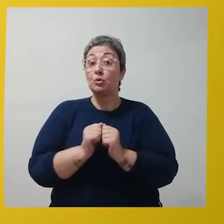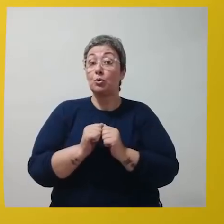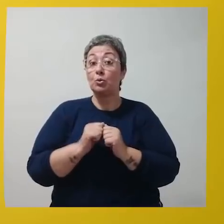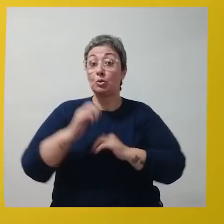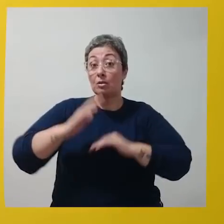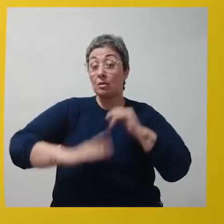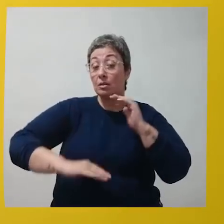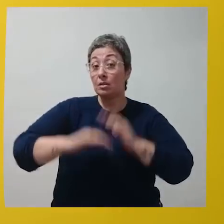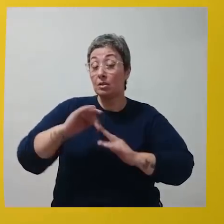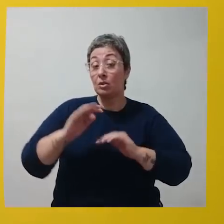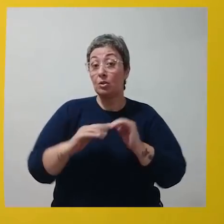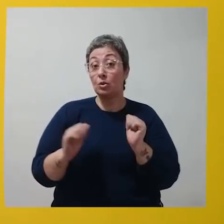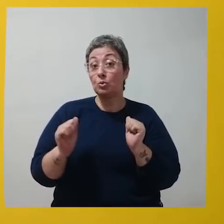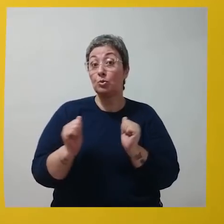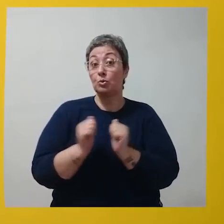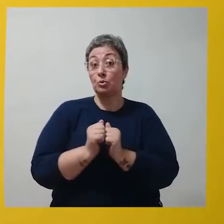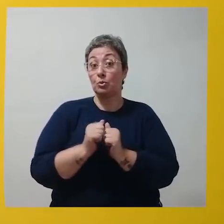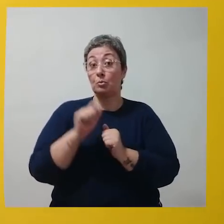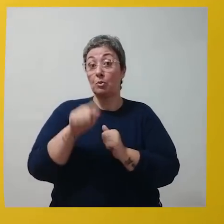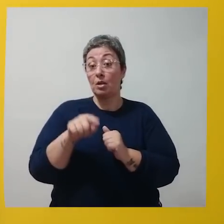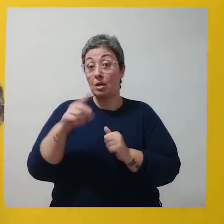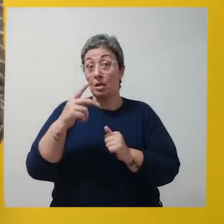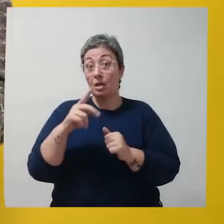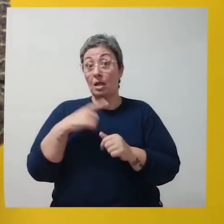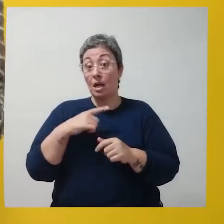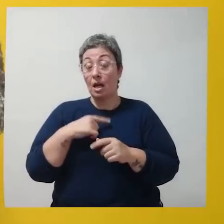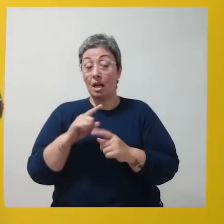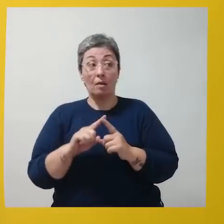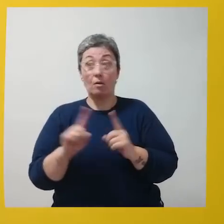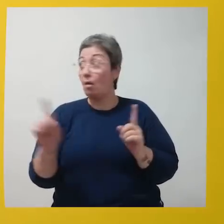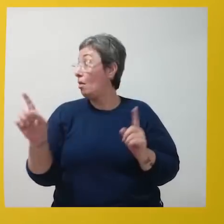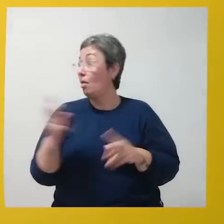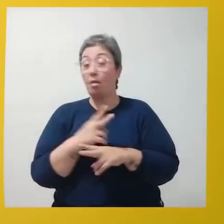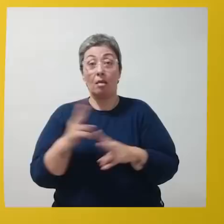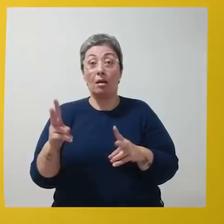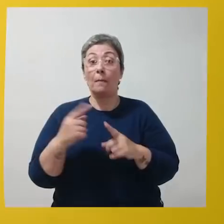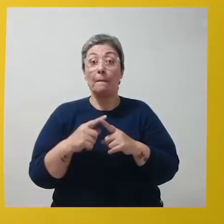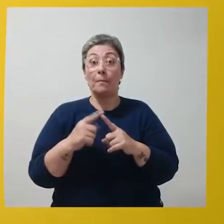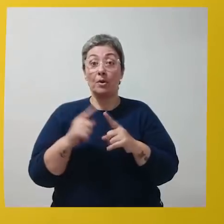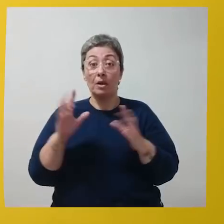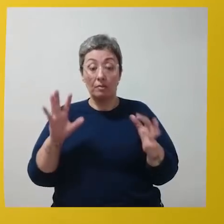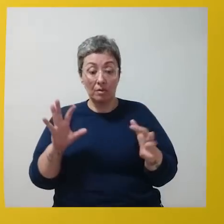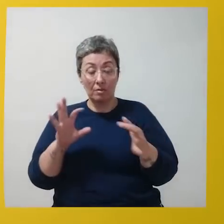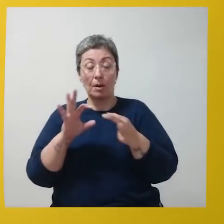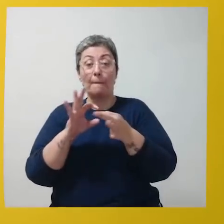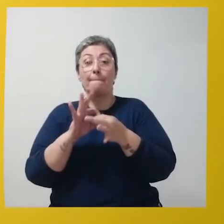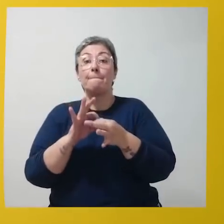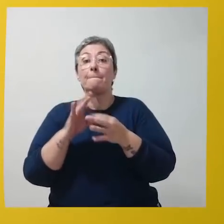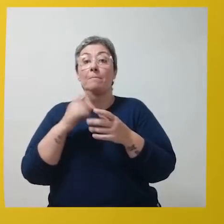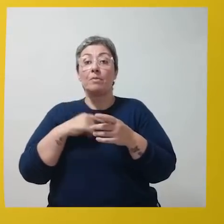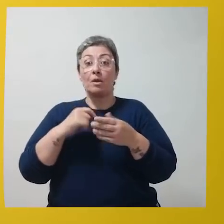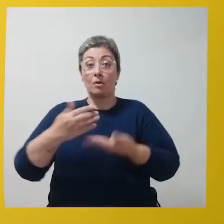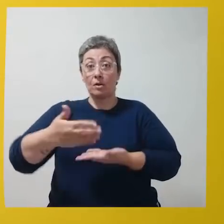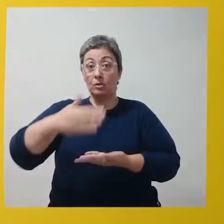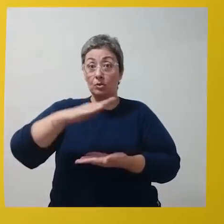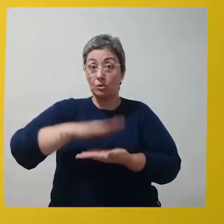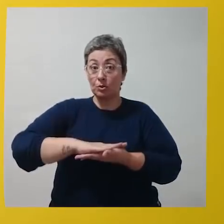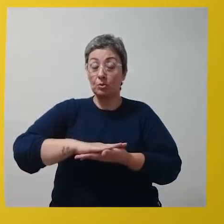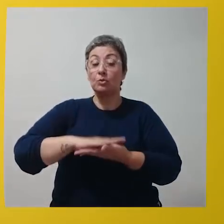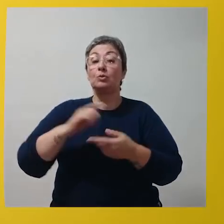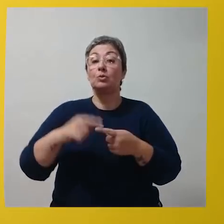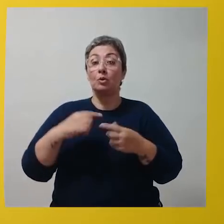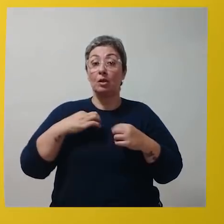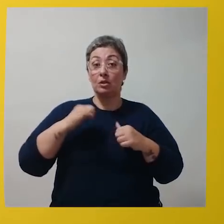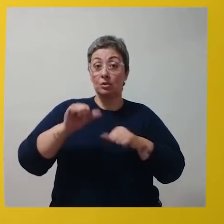dessa atividade. E ela por si só não se perde. Por quê? Porque ela está interligada, né, com a dobra de roupa, com a troca